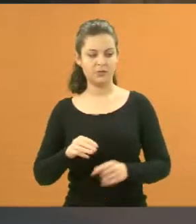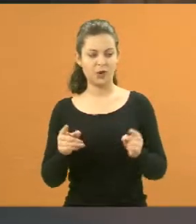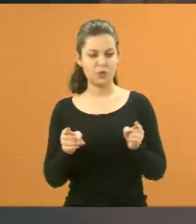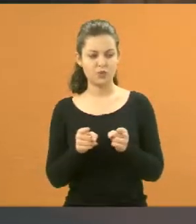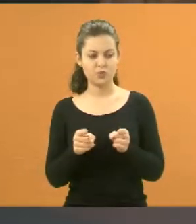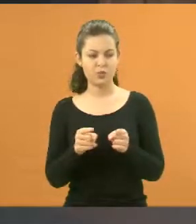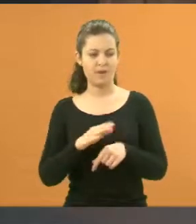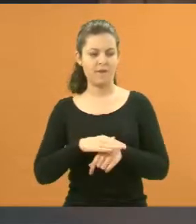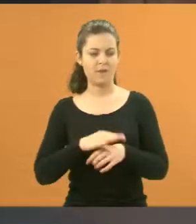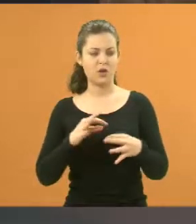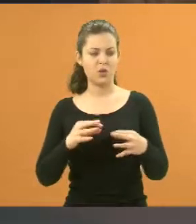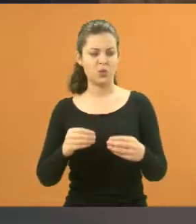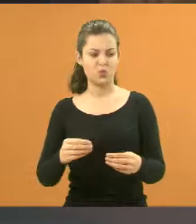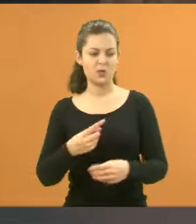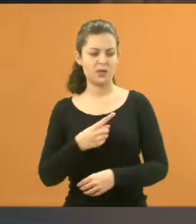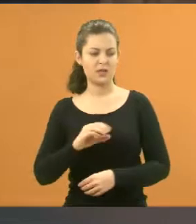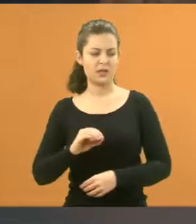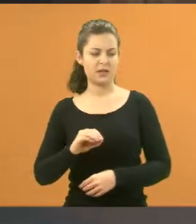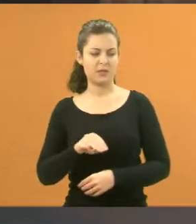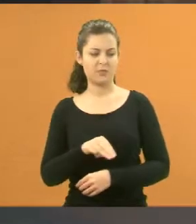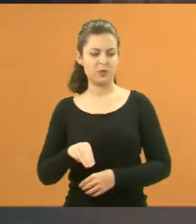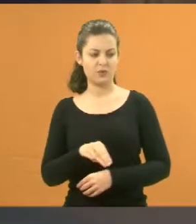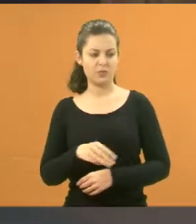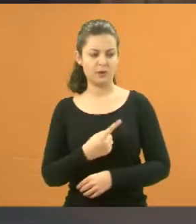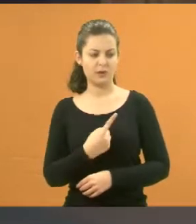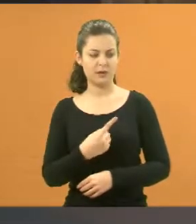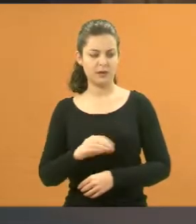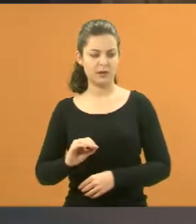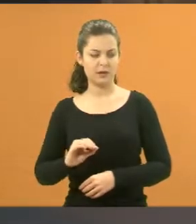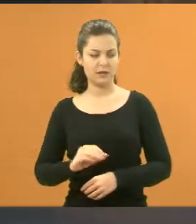curto para fazer tudo isso. 10 minutos, então.